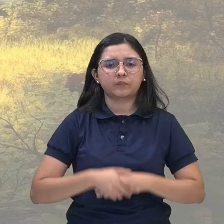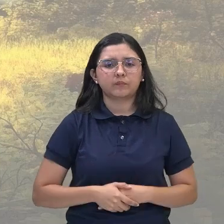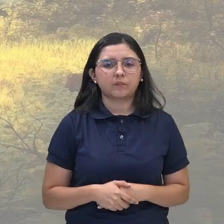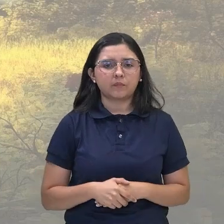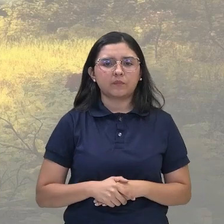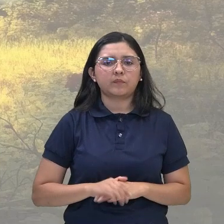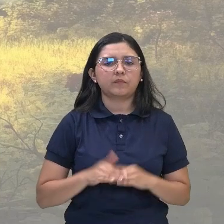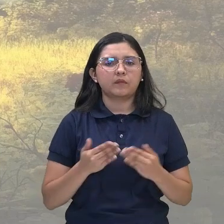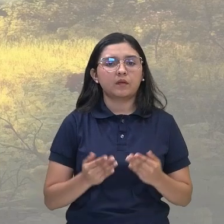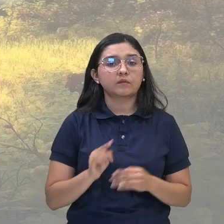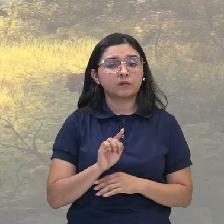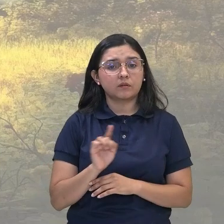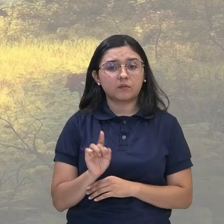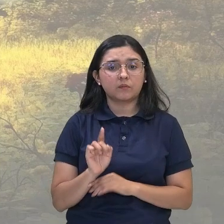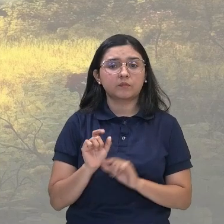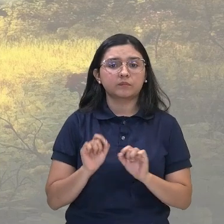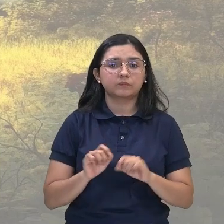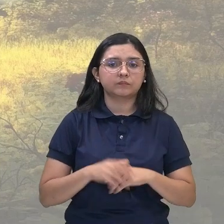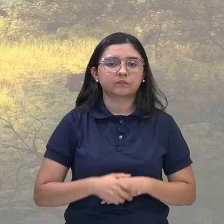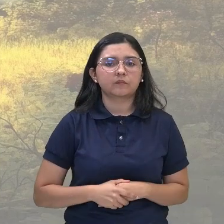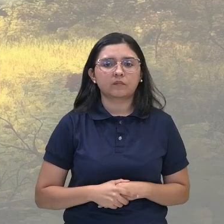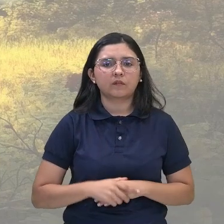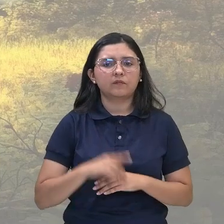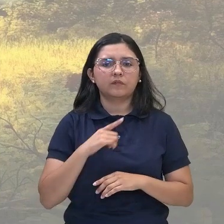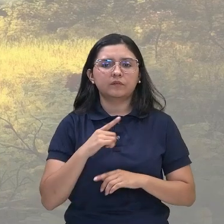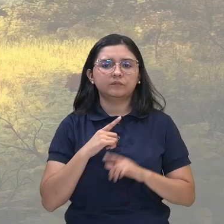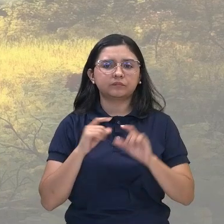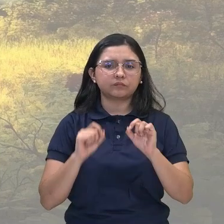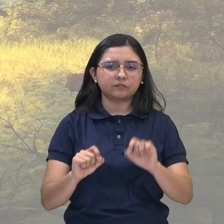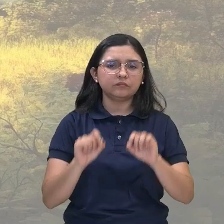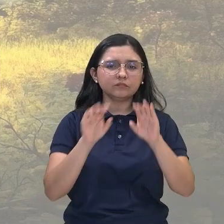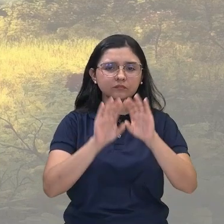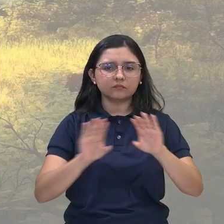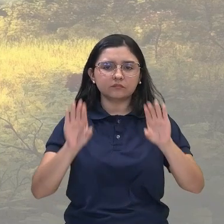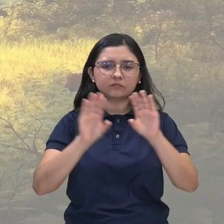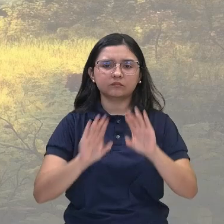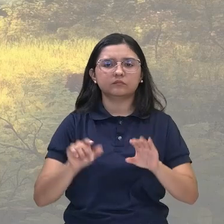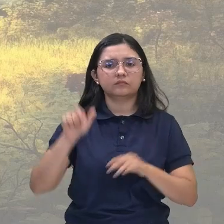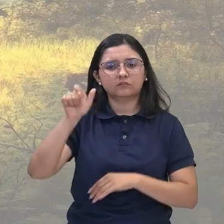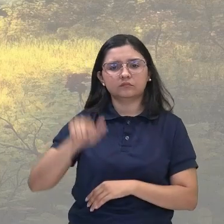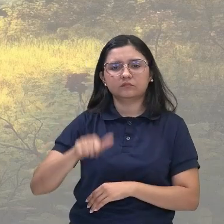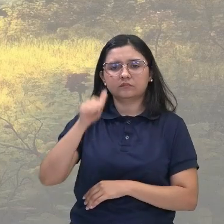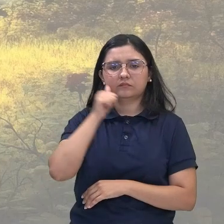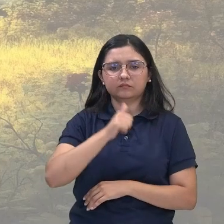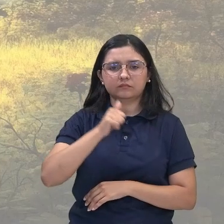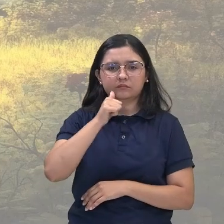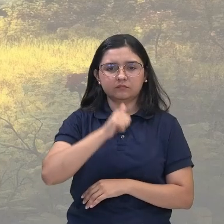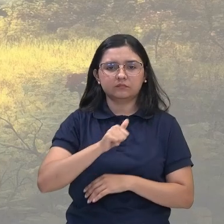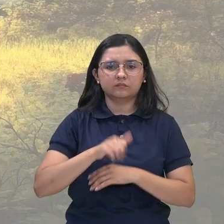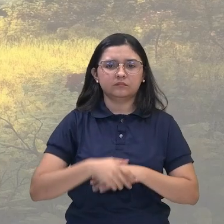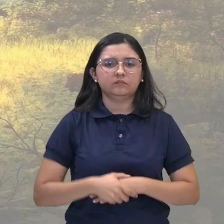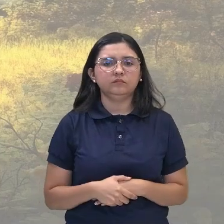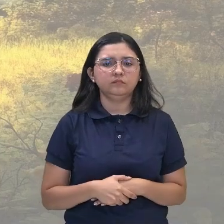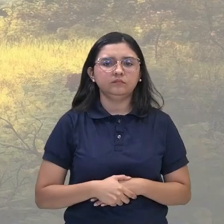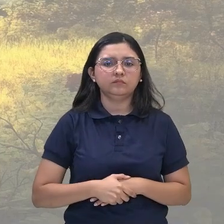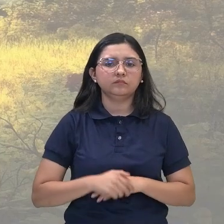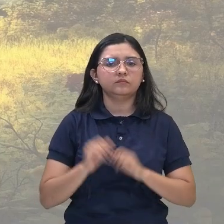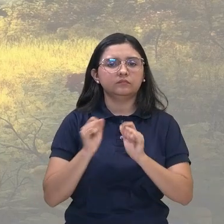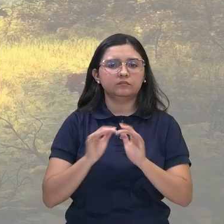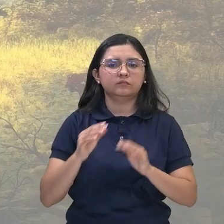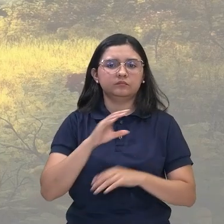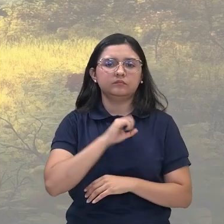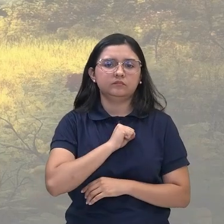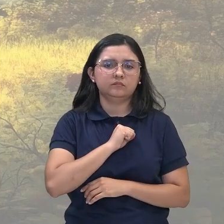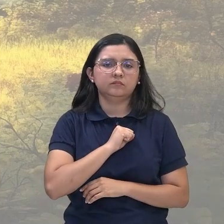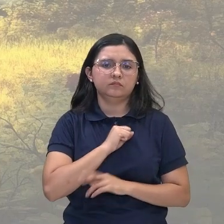Ah, não fez o céu, gentil pastora, para a glória de amor igual tesouro. Graças,